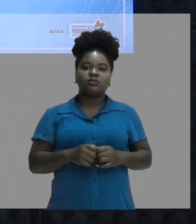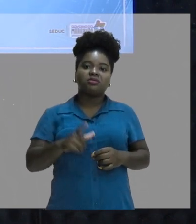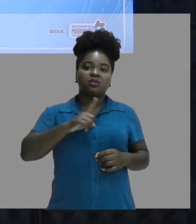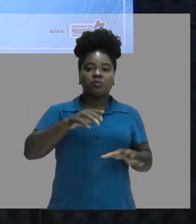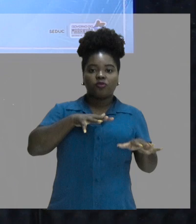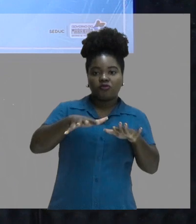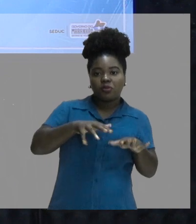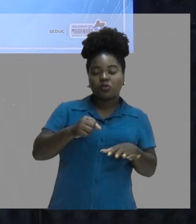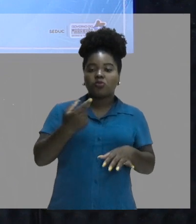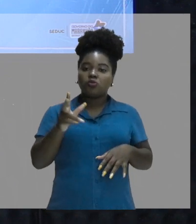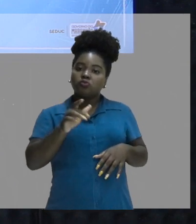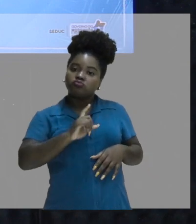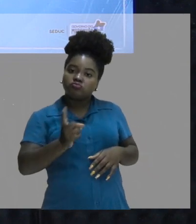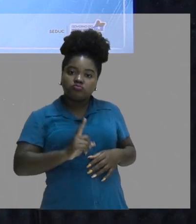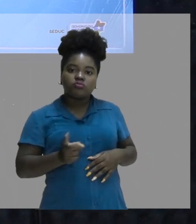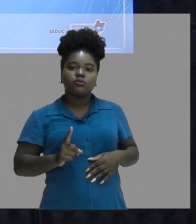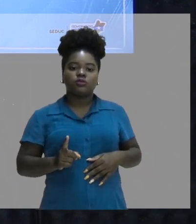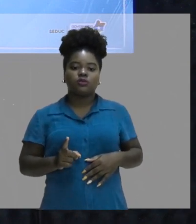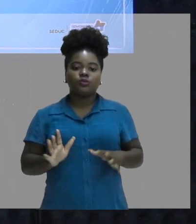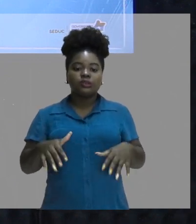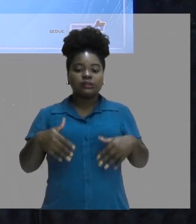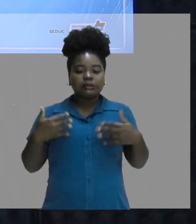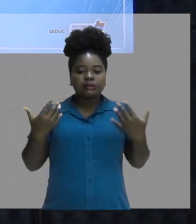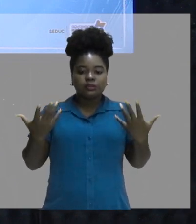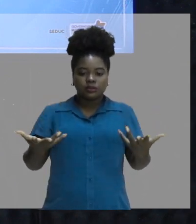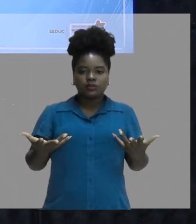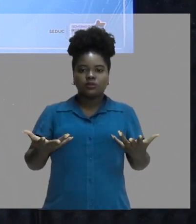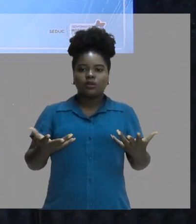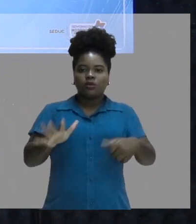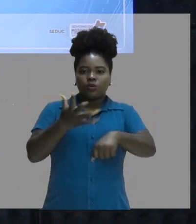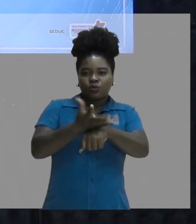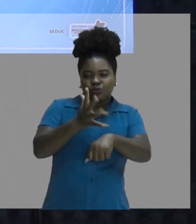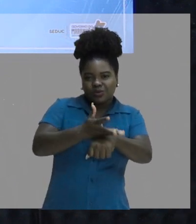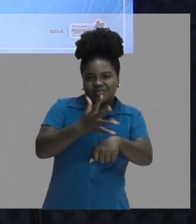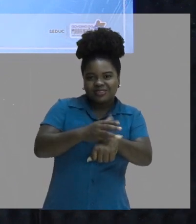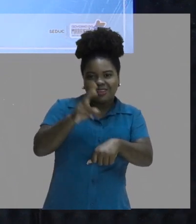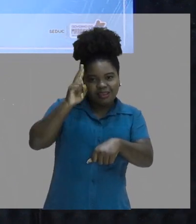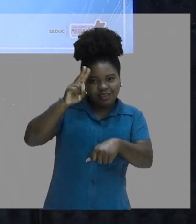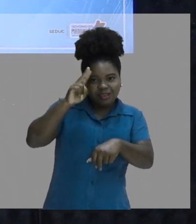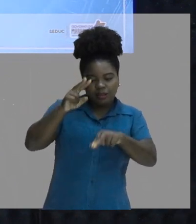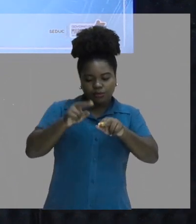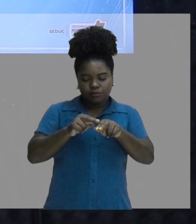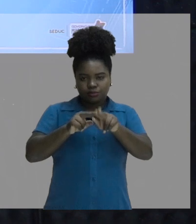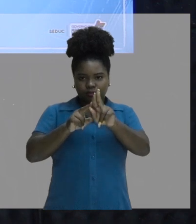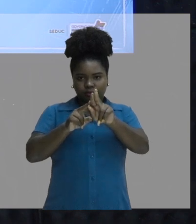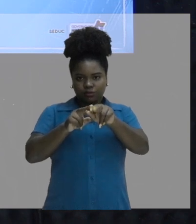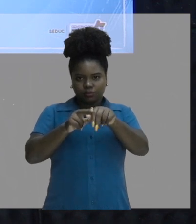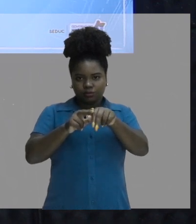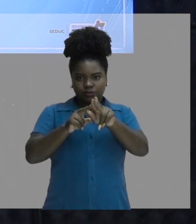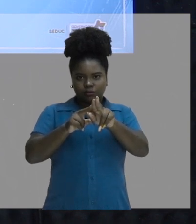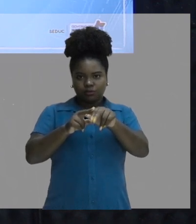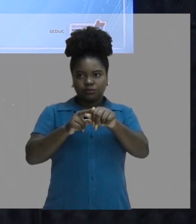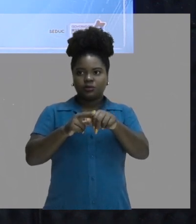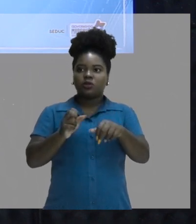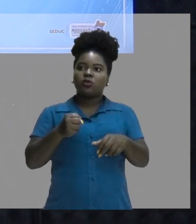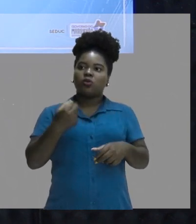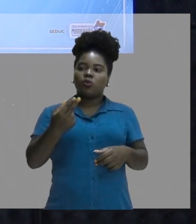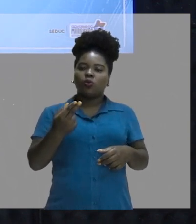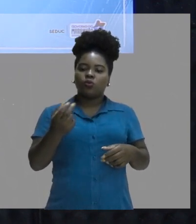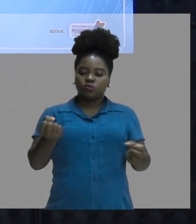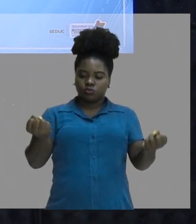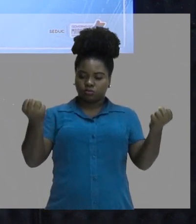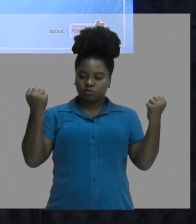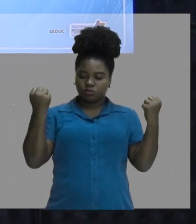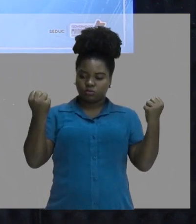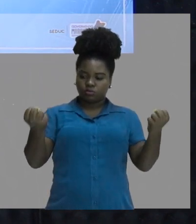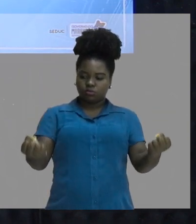ali. Então a força isométrica é aquela prancha, que é aquele exercício que os indivíduos fazem de apoiar o antebraço no solo e ficar